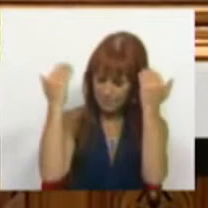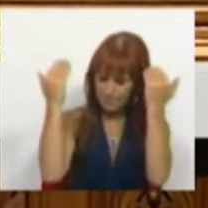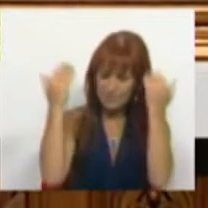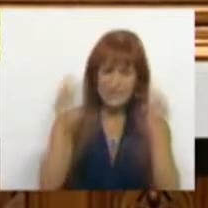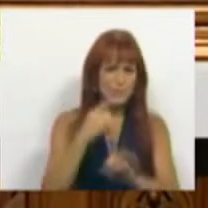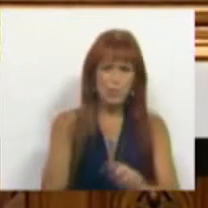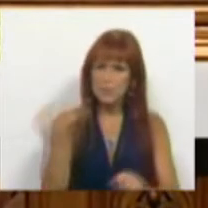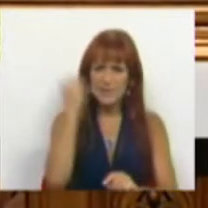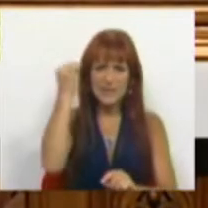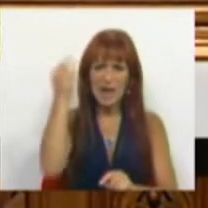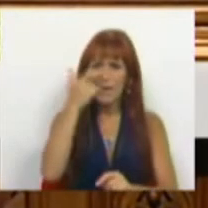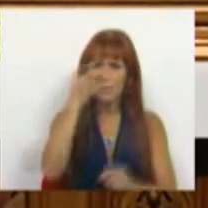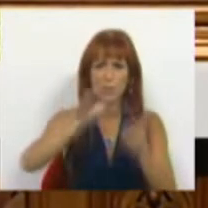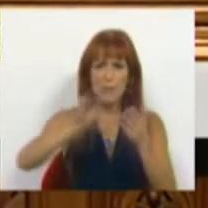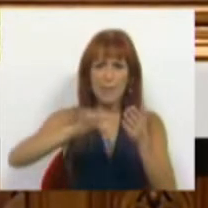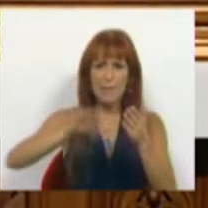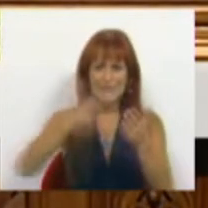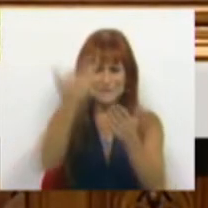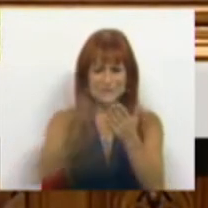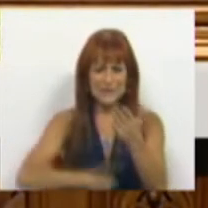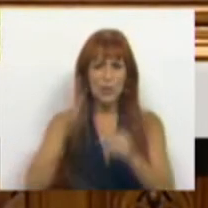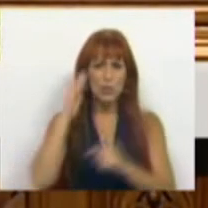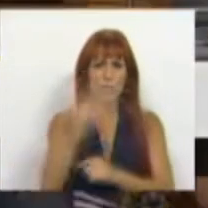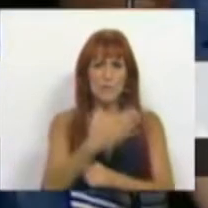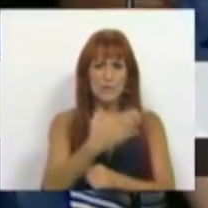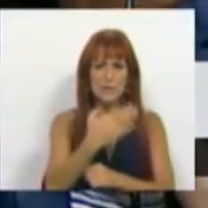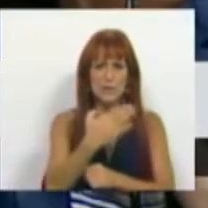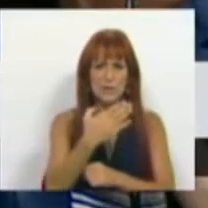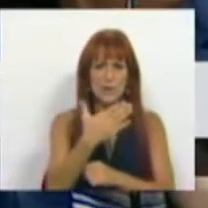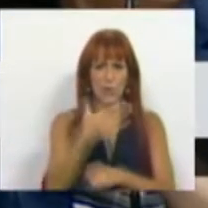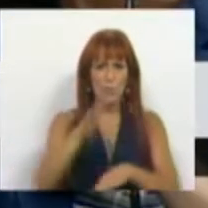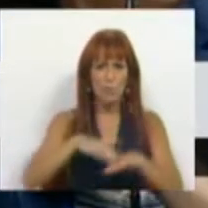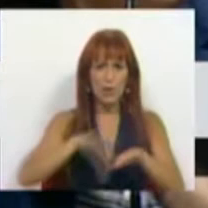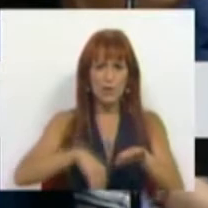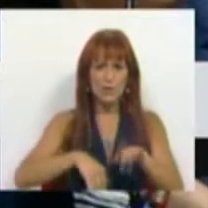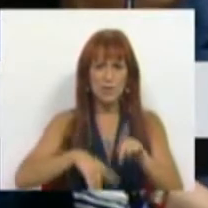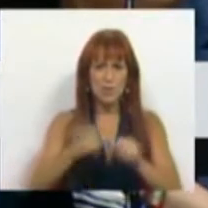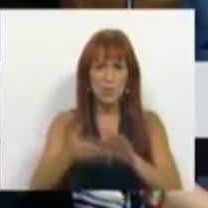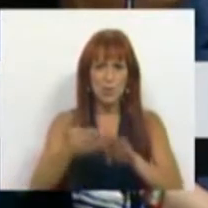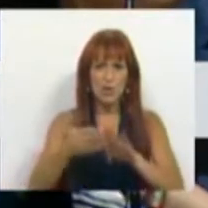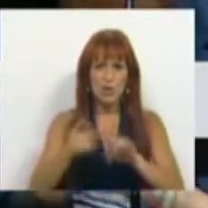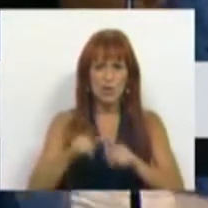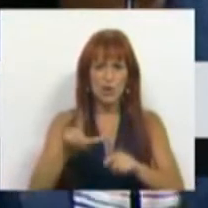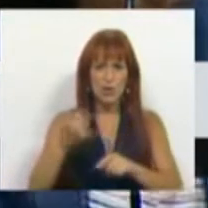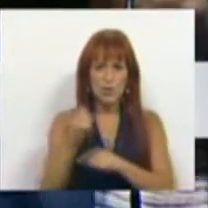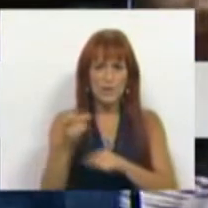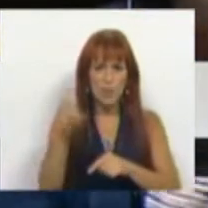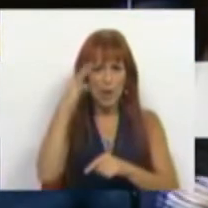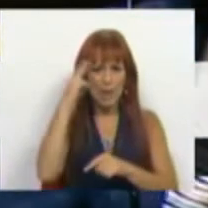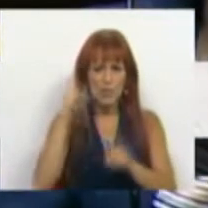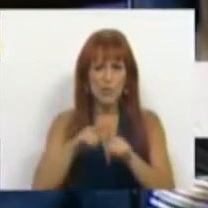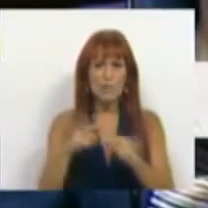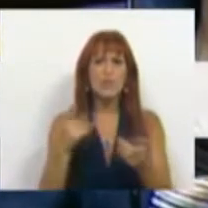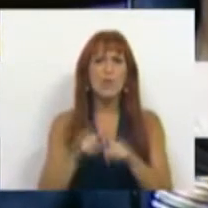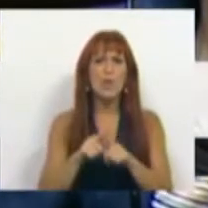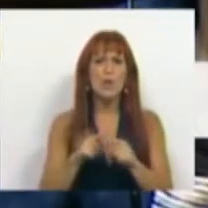forma muito especial os peticionários desta petição número 61 pela reabilitação urgente do Liceu Camões e também todo o